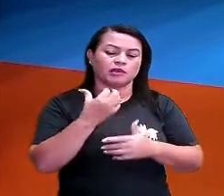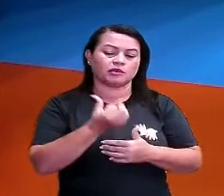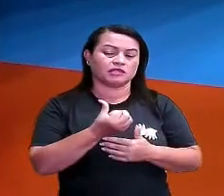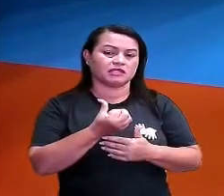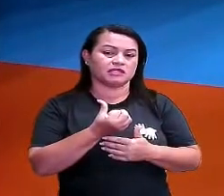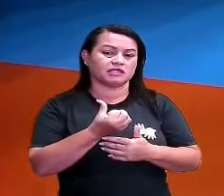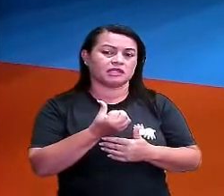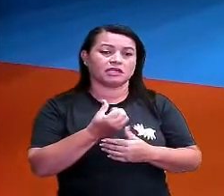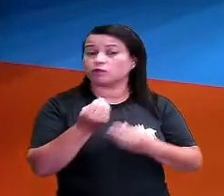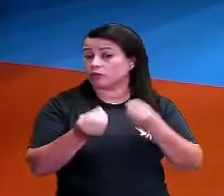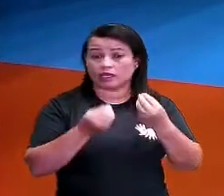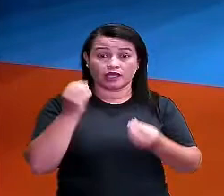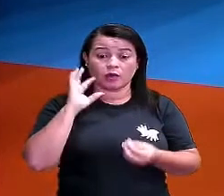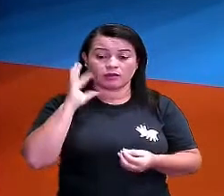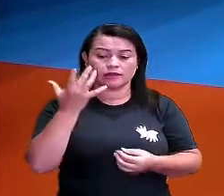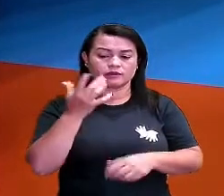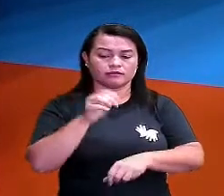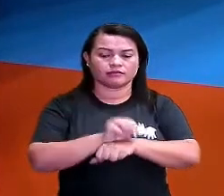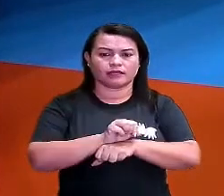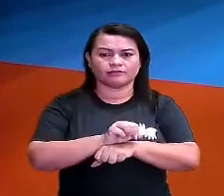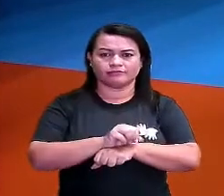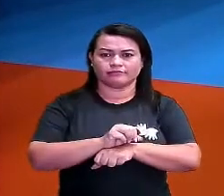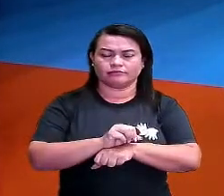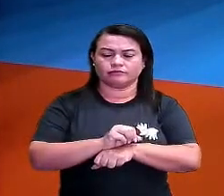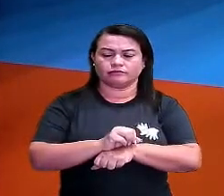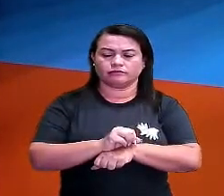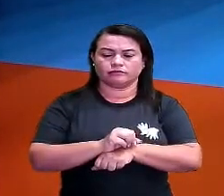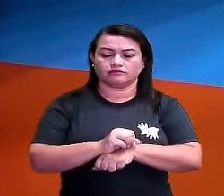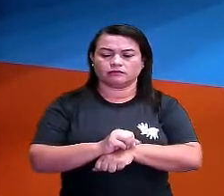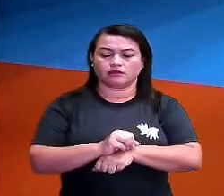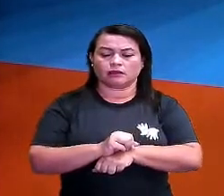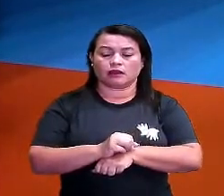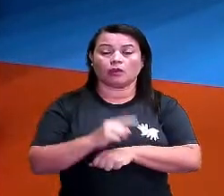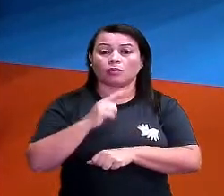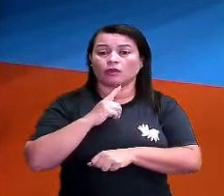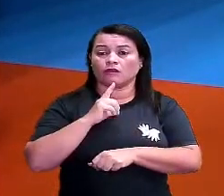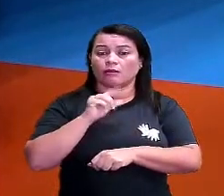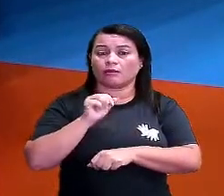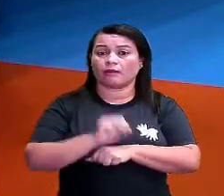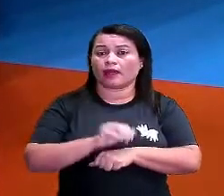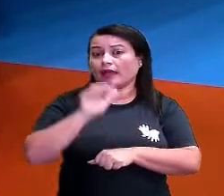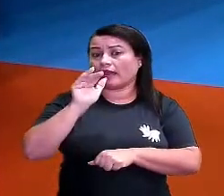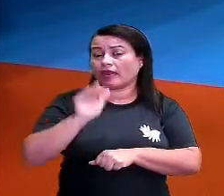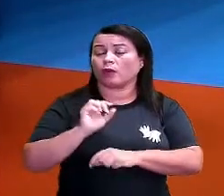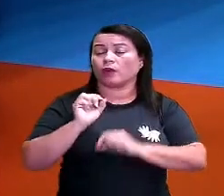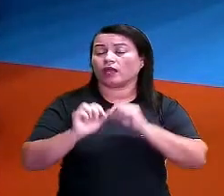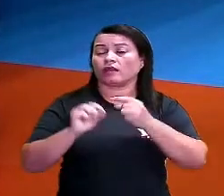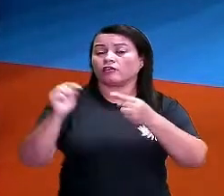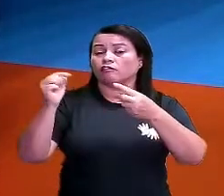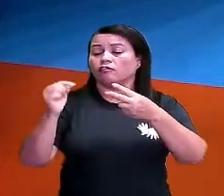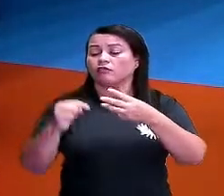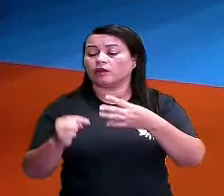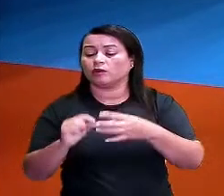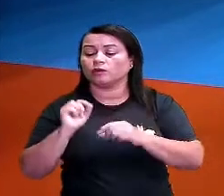que é que ocorre? Parei. Quando eu paro aqui, o que é que eu vou